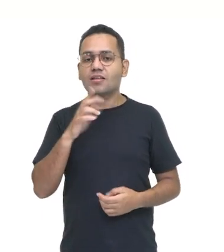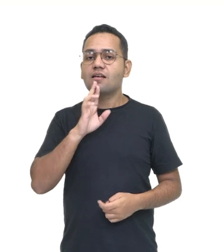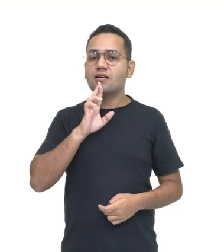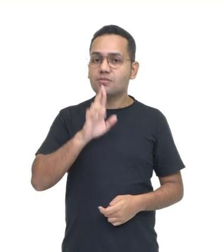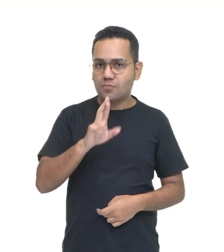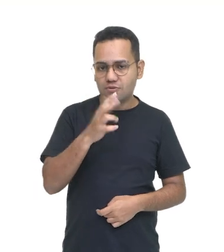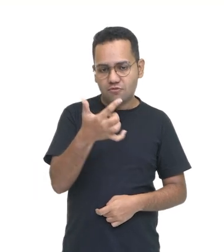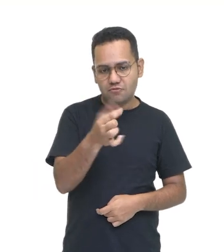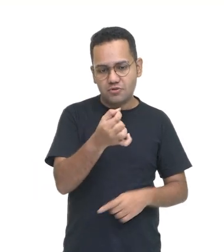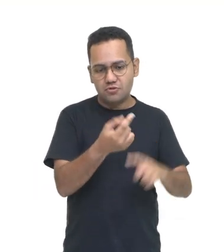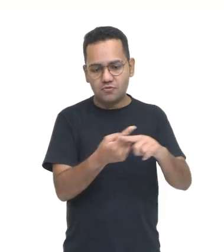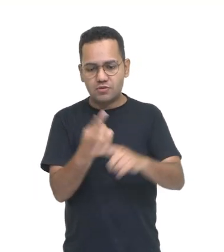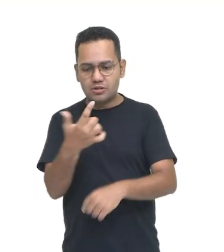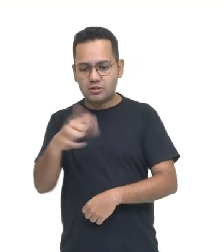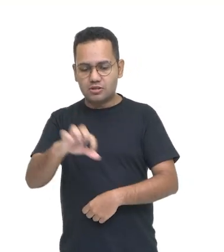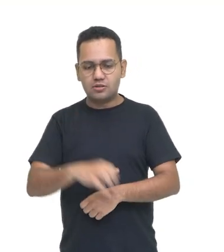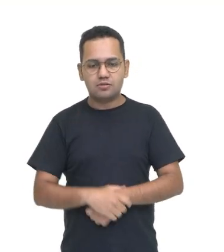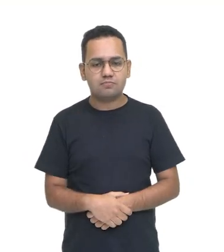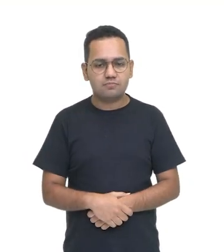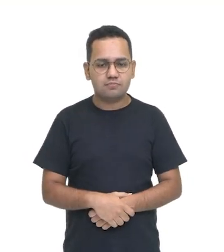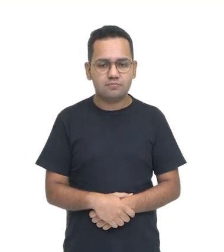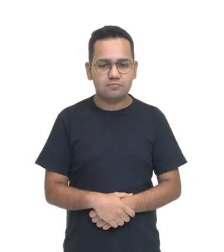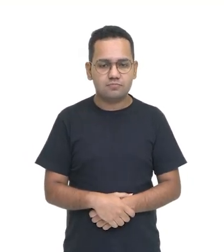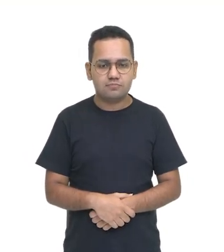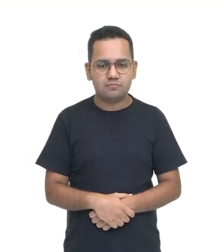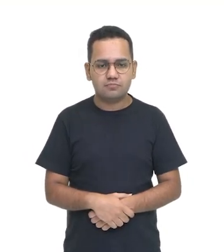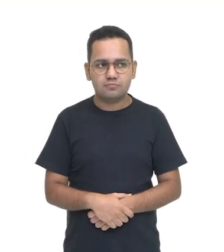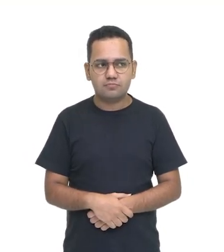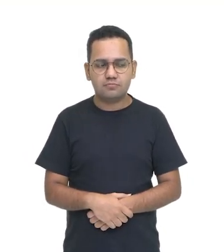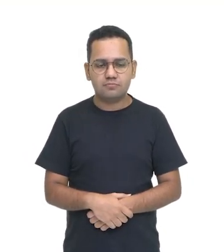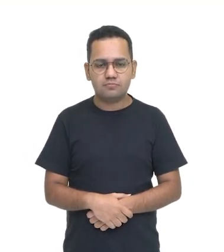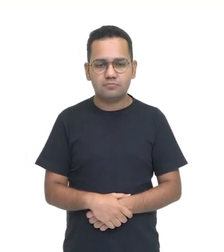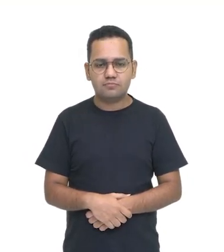20 vezes 19, que é igual a...